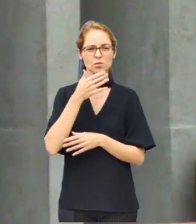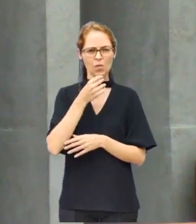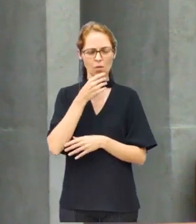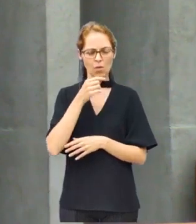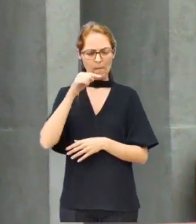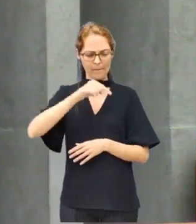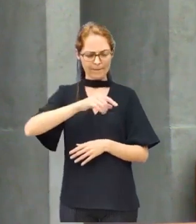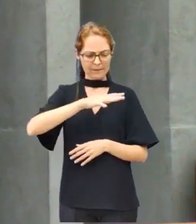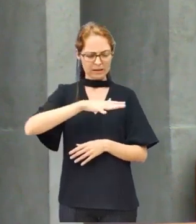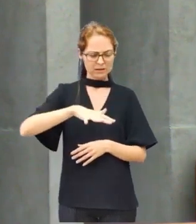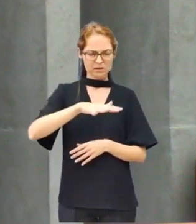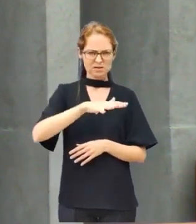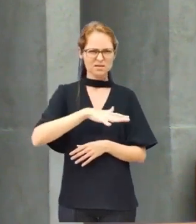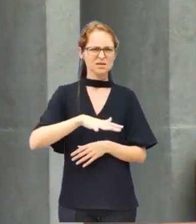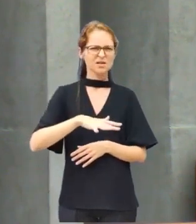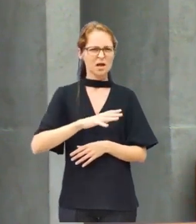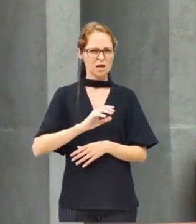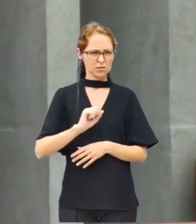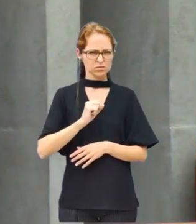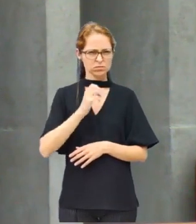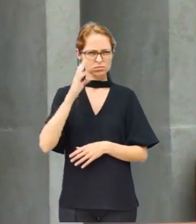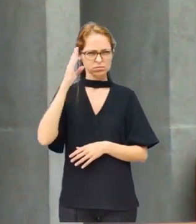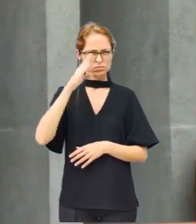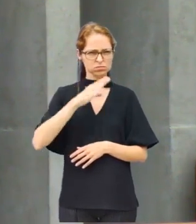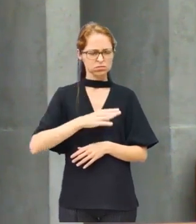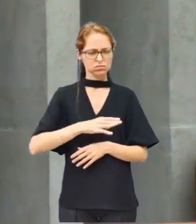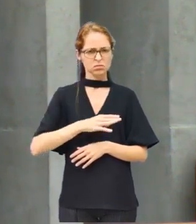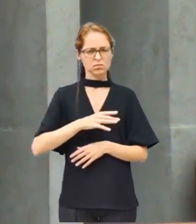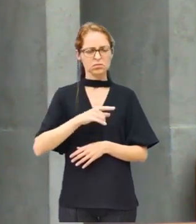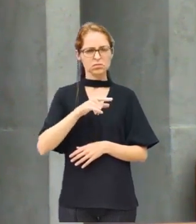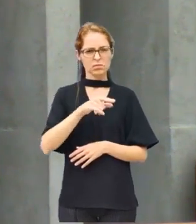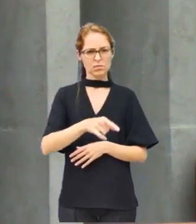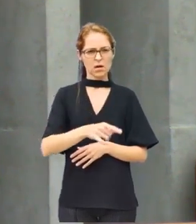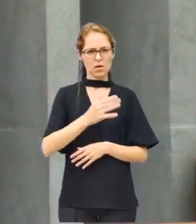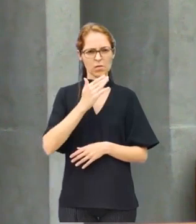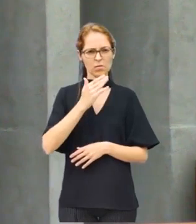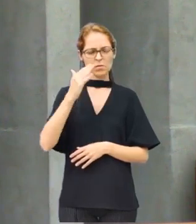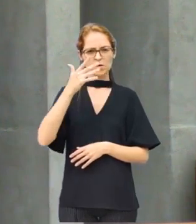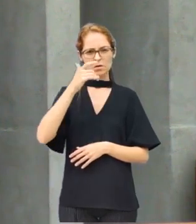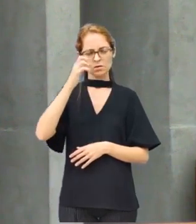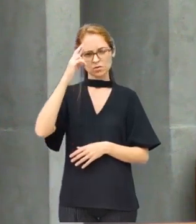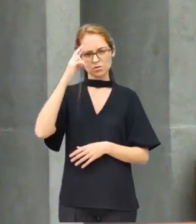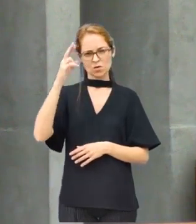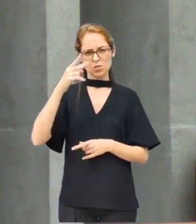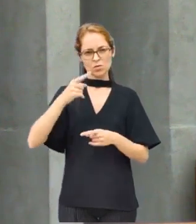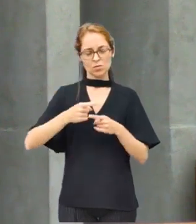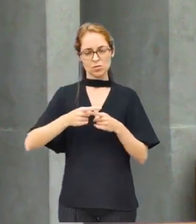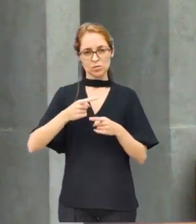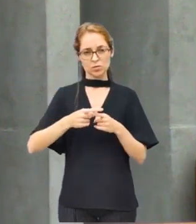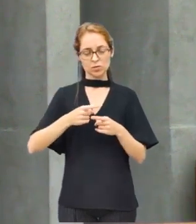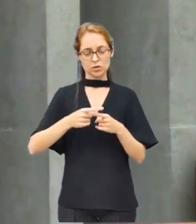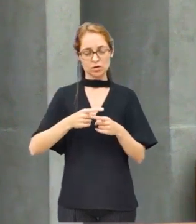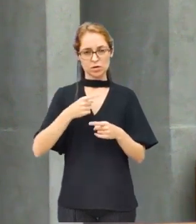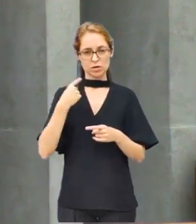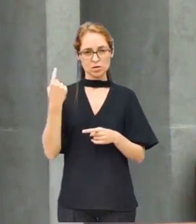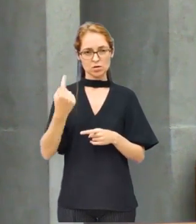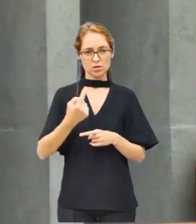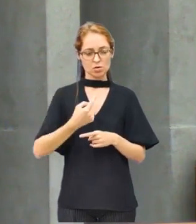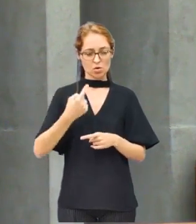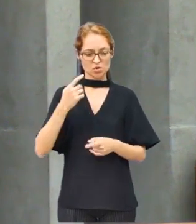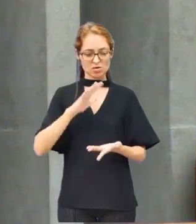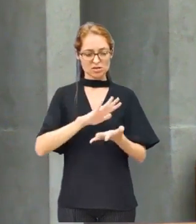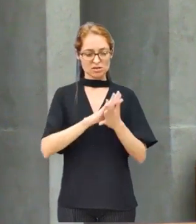pecadores contra o Senhor. Depois, no capítulo 19, versículo 13, diz assim: Porque estamos para destruir esse lugar. As